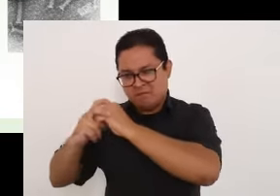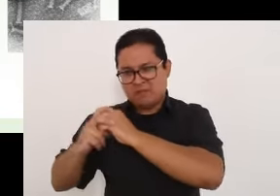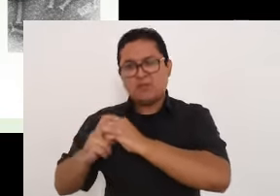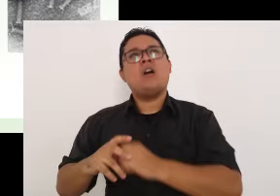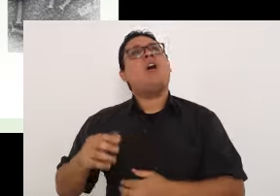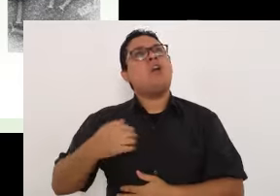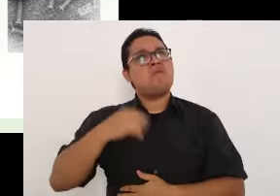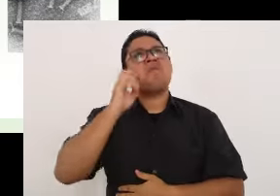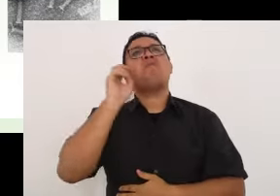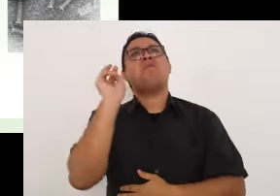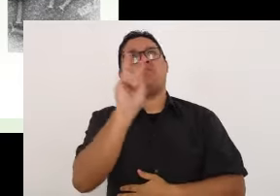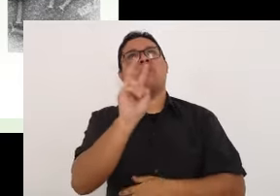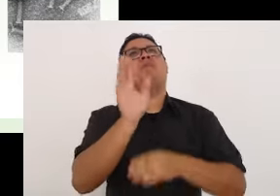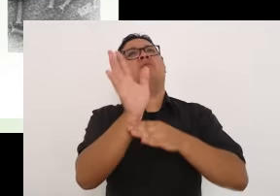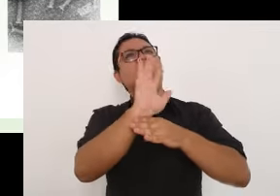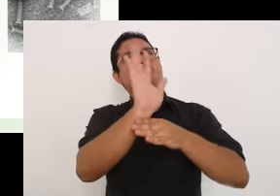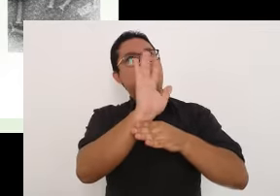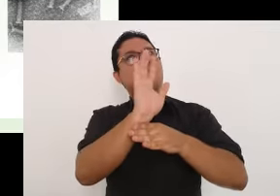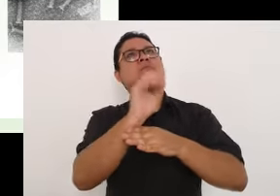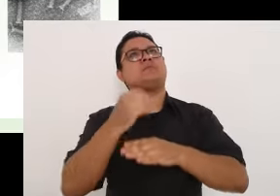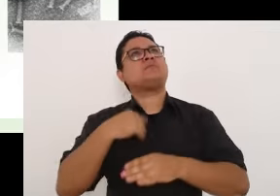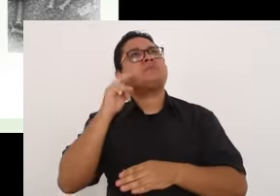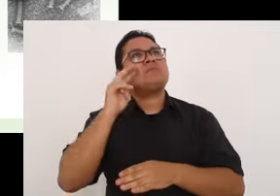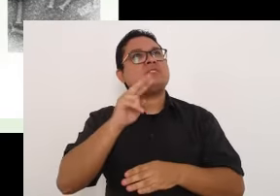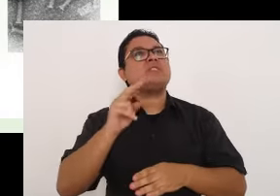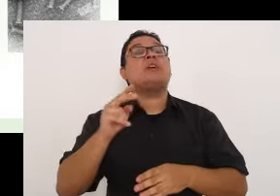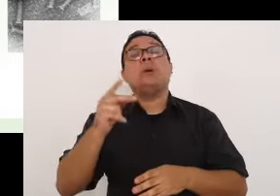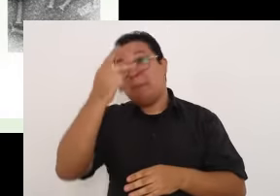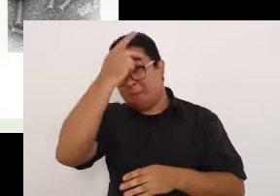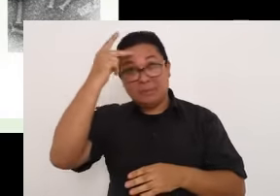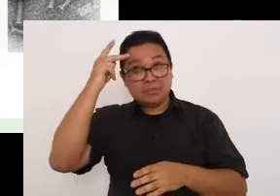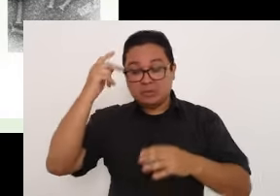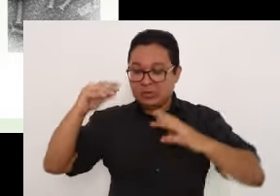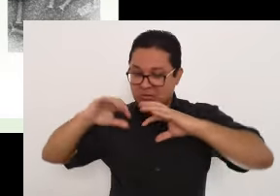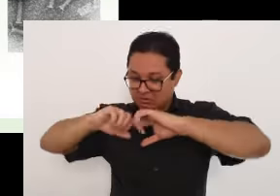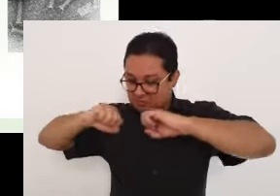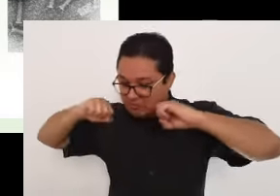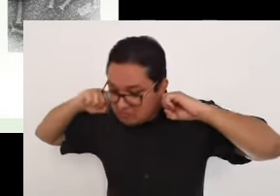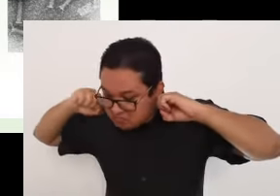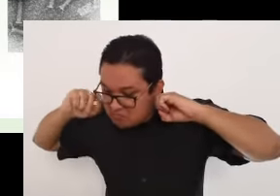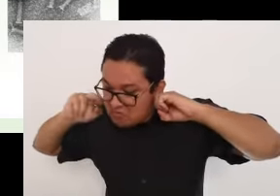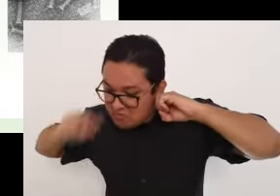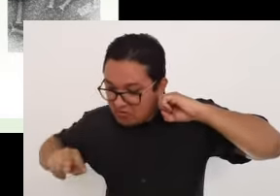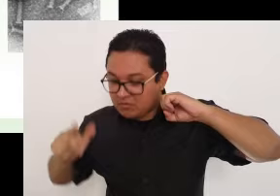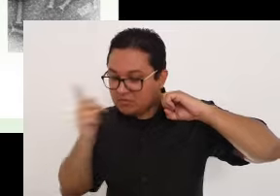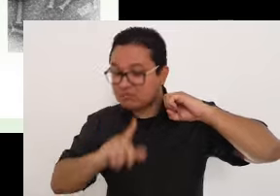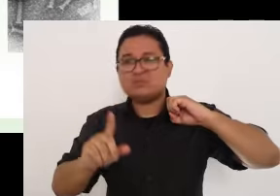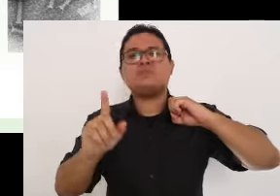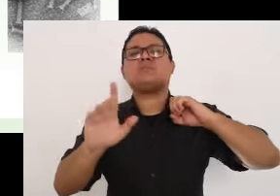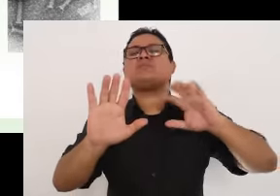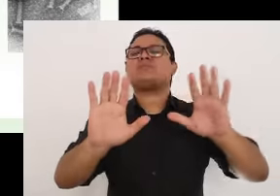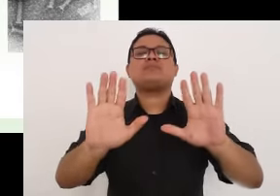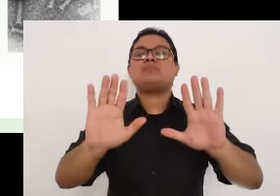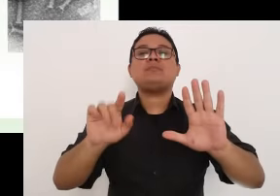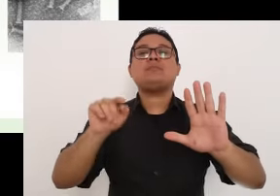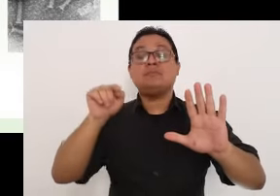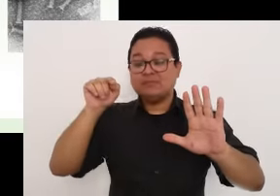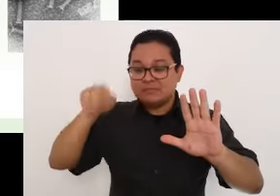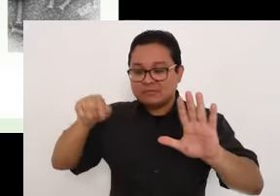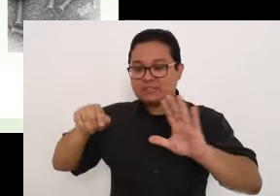gente. Às vezes a gente vê em filmes ali, o cara vai lá, coloca a cara e enxerga isso. Isso aqui é